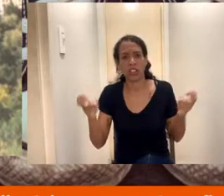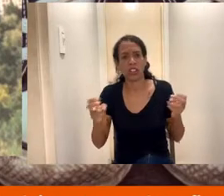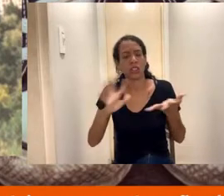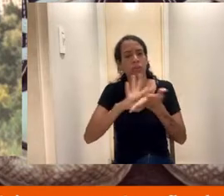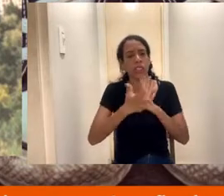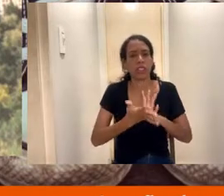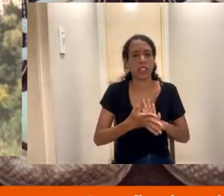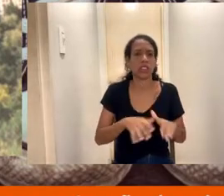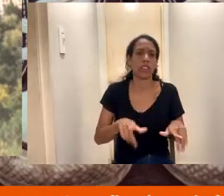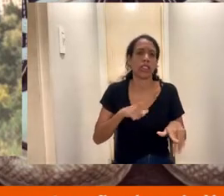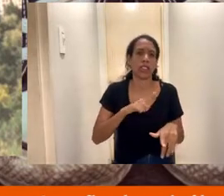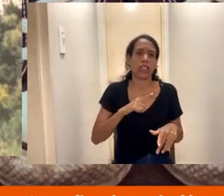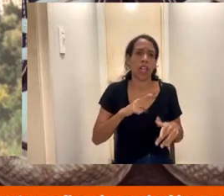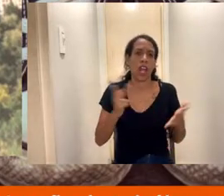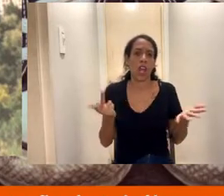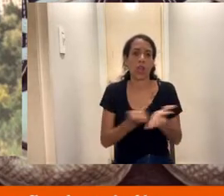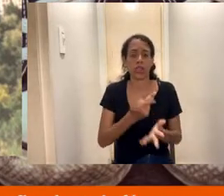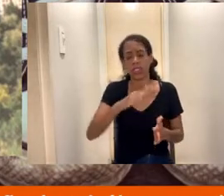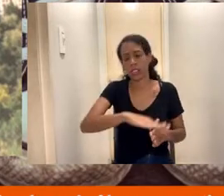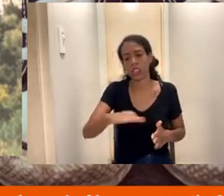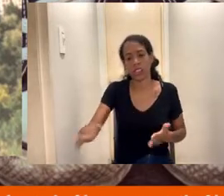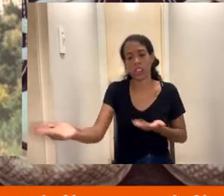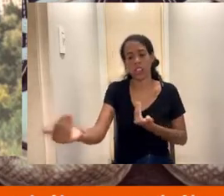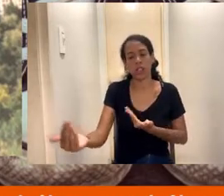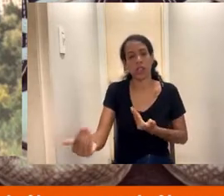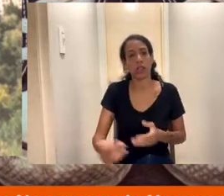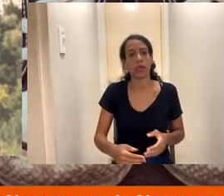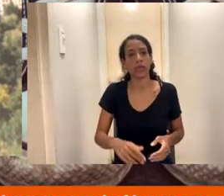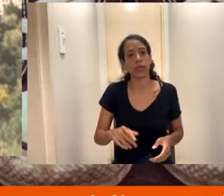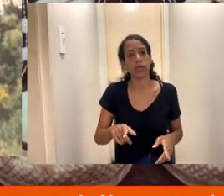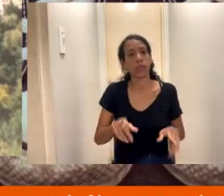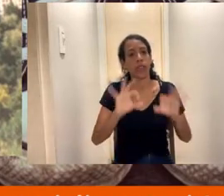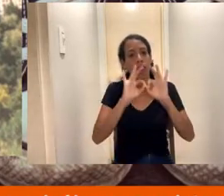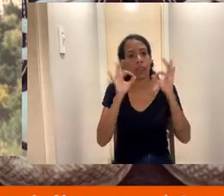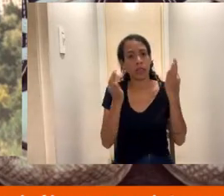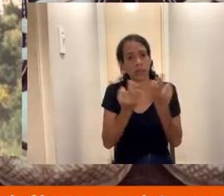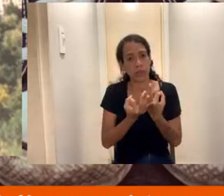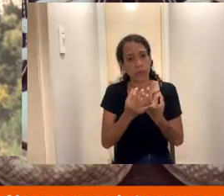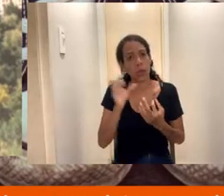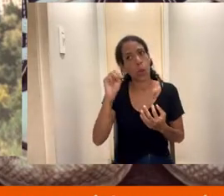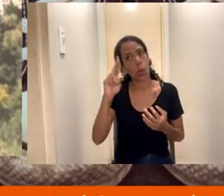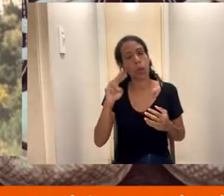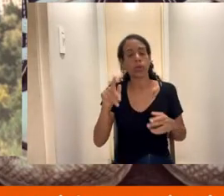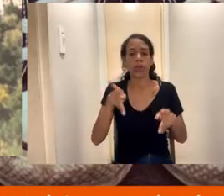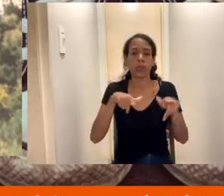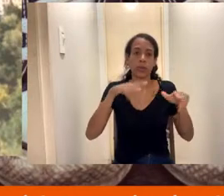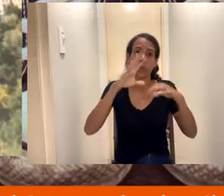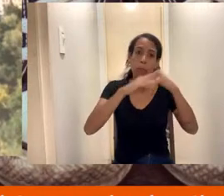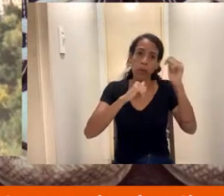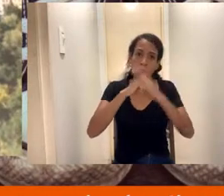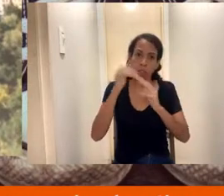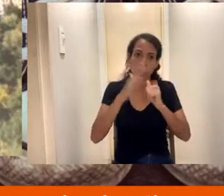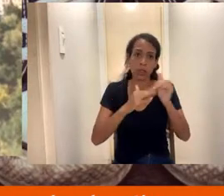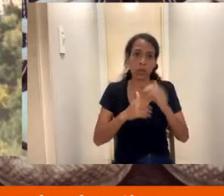discriminação, violência praticada contra adolescentes e jovens e seus familiares ou profissionais.